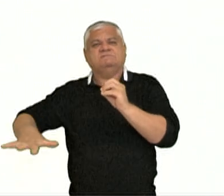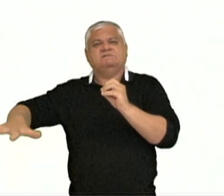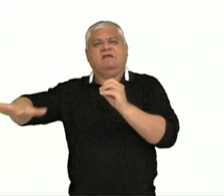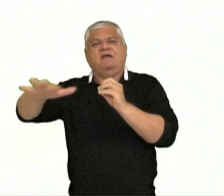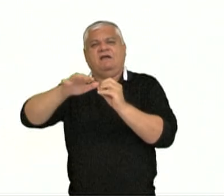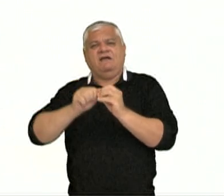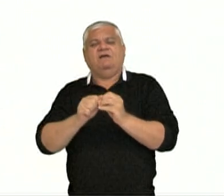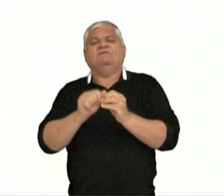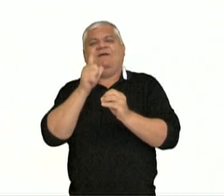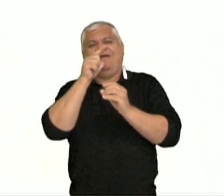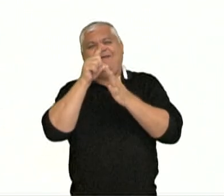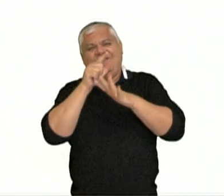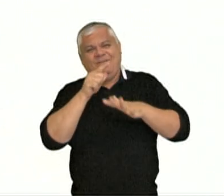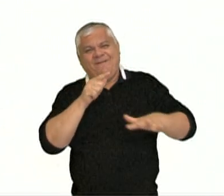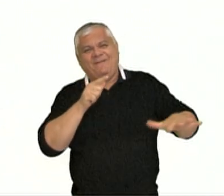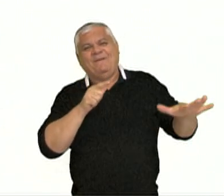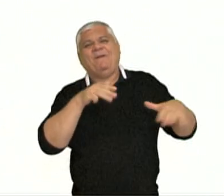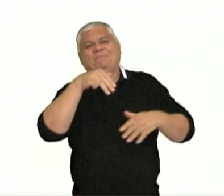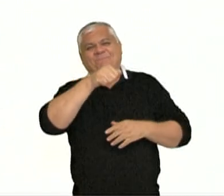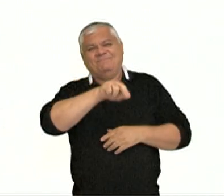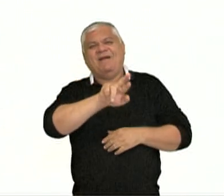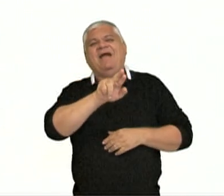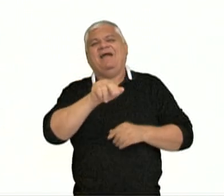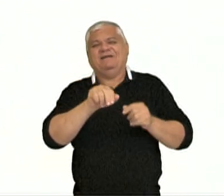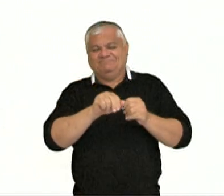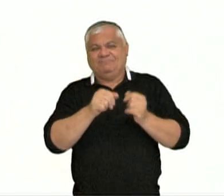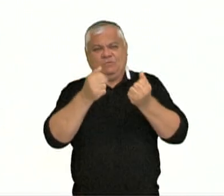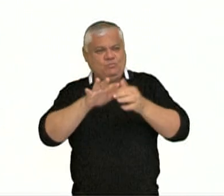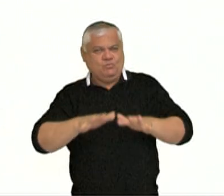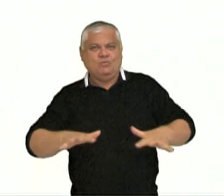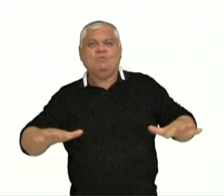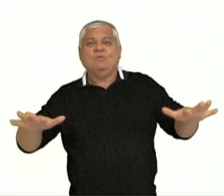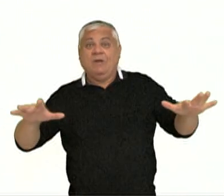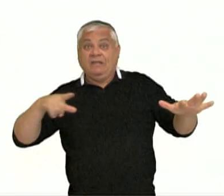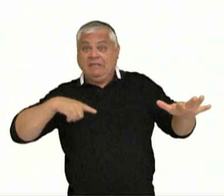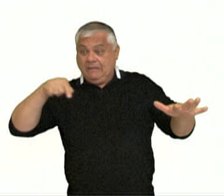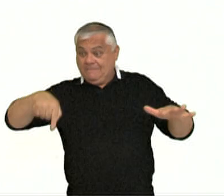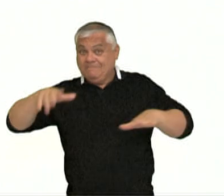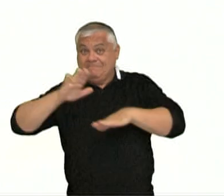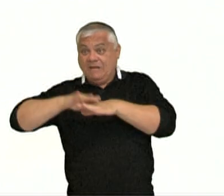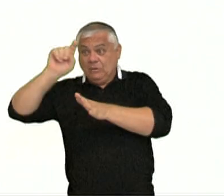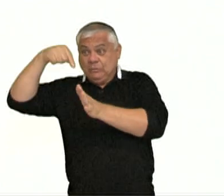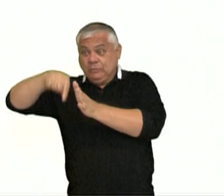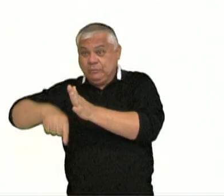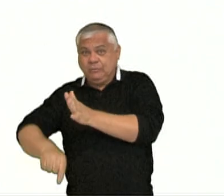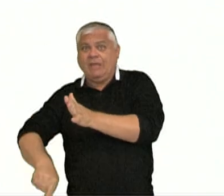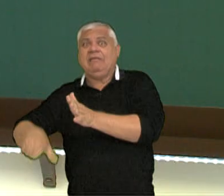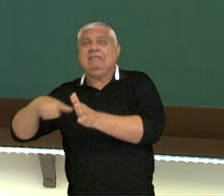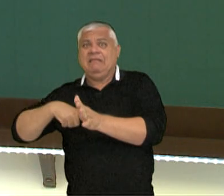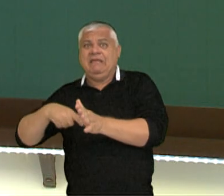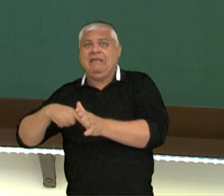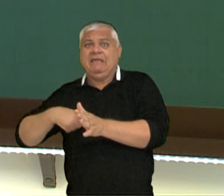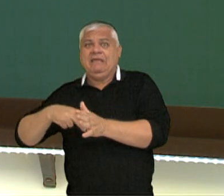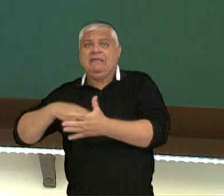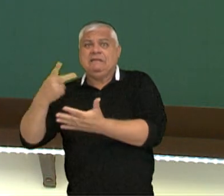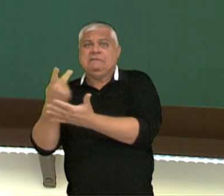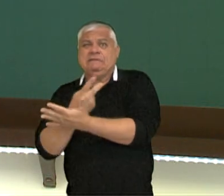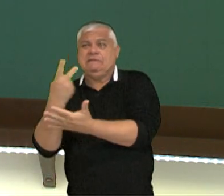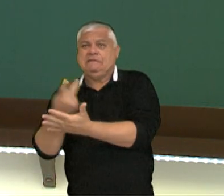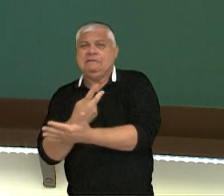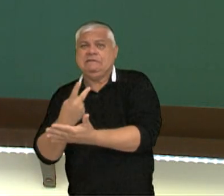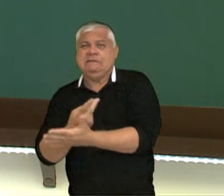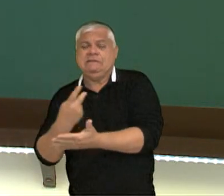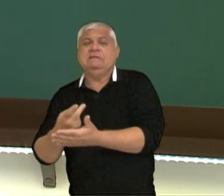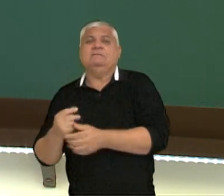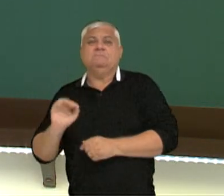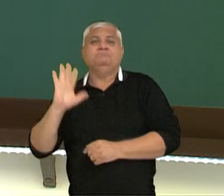E são vários os acidentes, se vocês pesquisarem, vocês vão encontrar muitos acidentes relacionados à exploração de petróleo nos